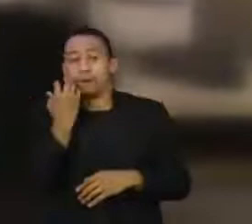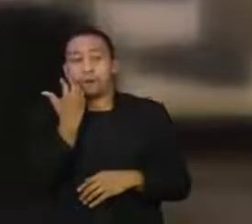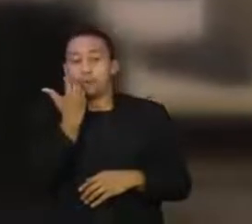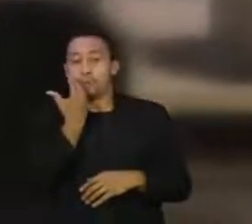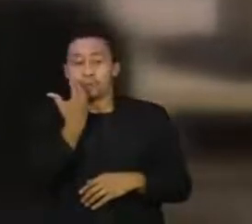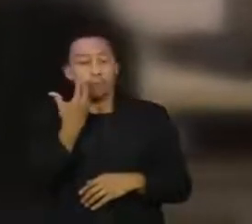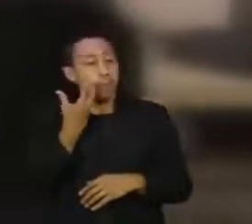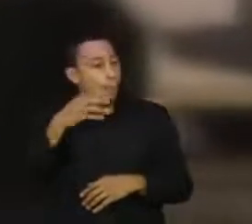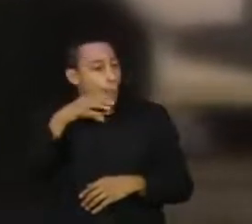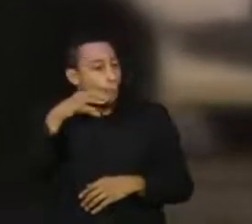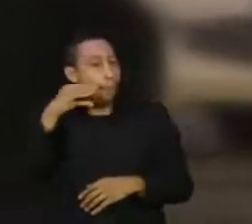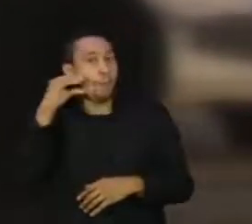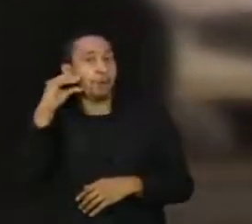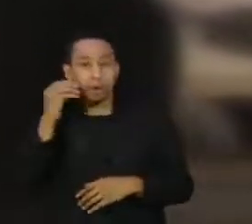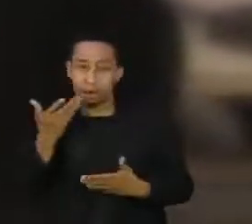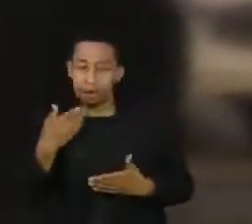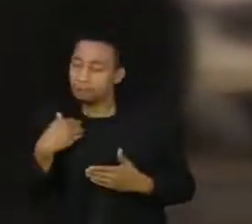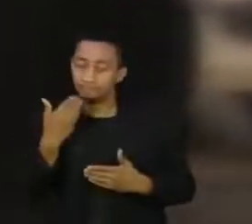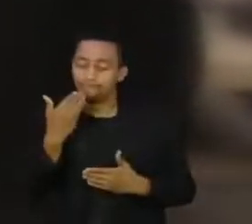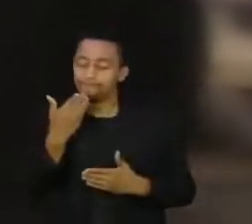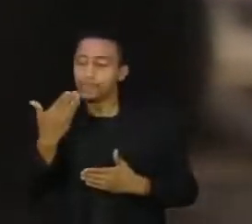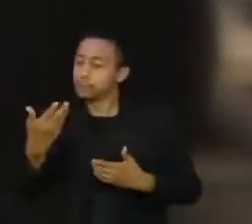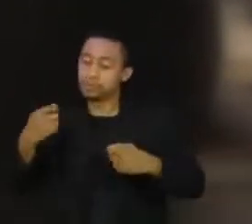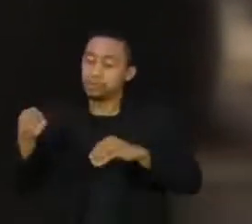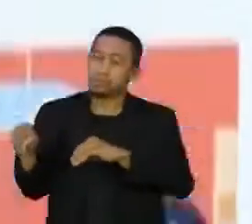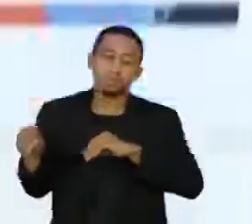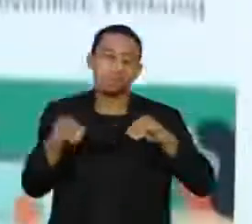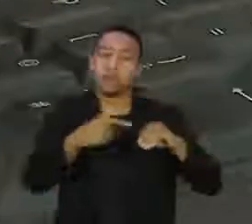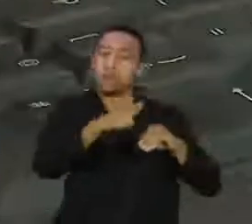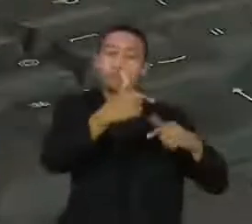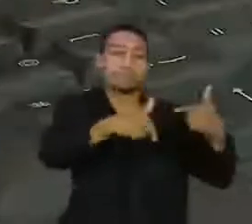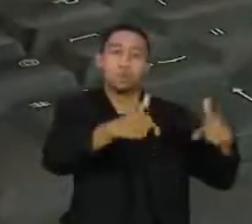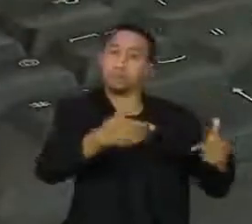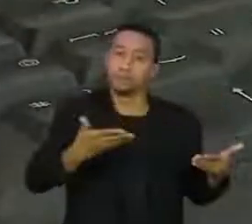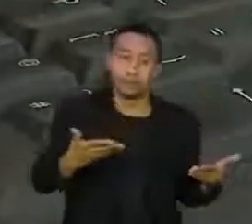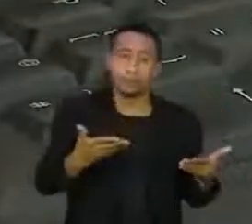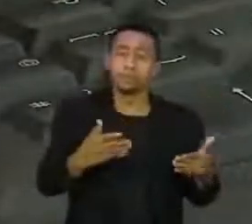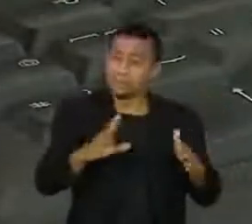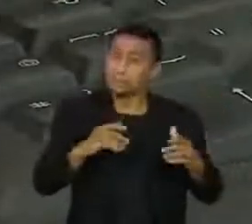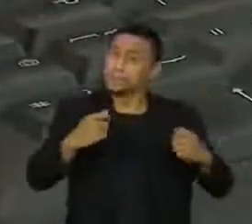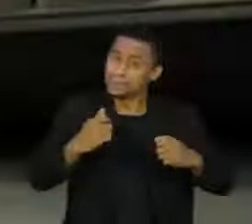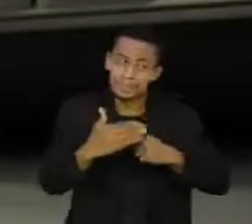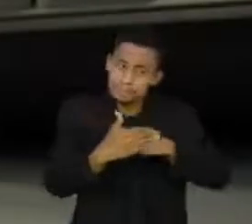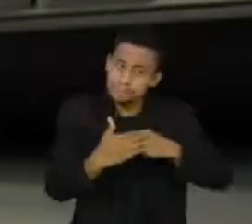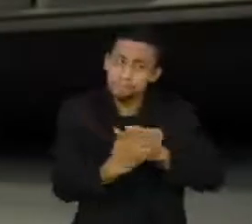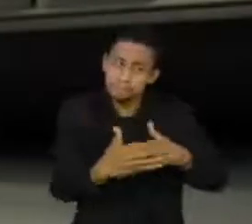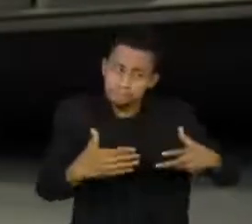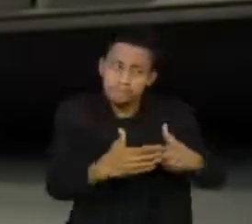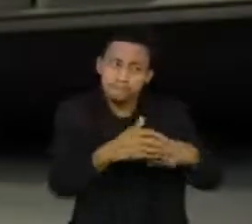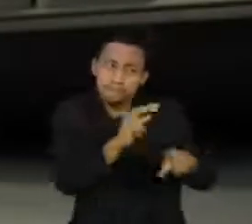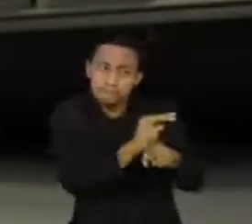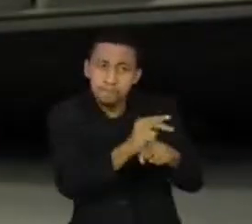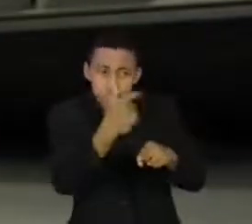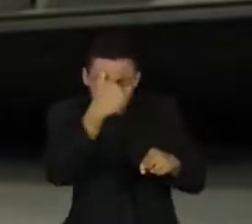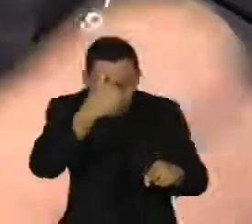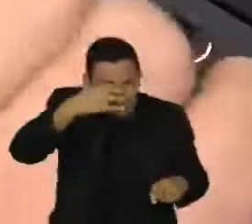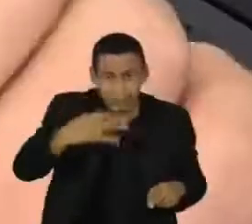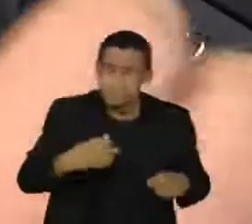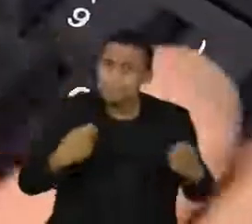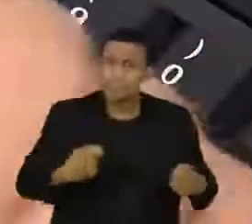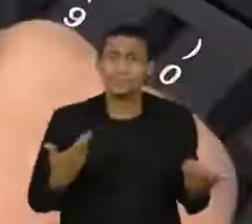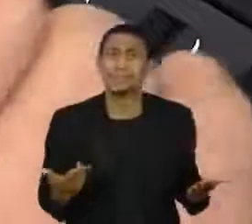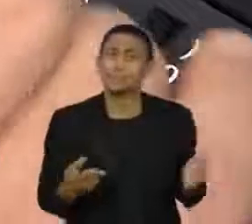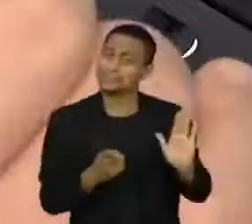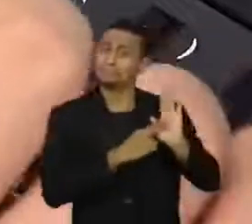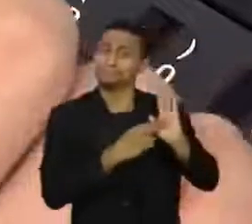21% pediram para mudar de área. E para enfrentar o problema, além do acolhimento, é necessária conscientização e, mais ainda,